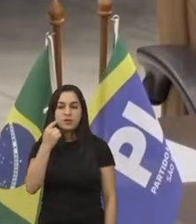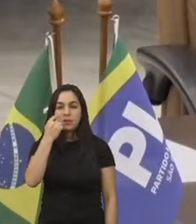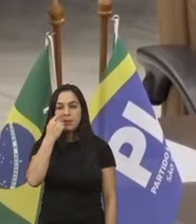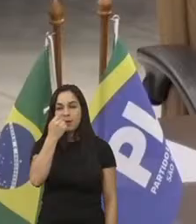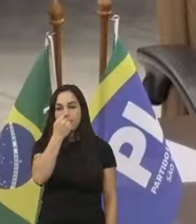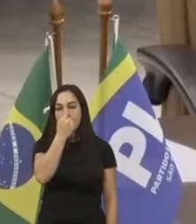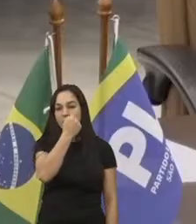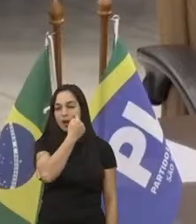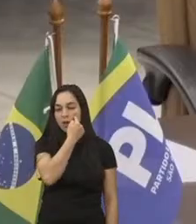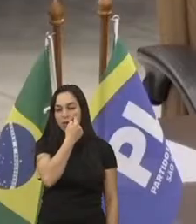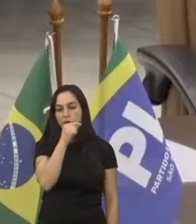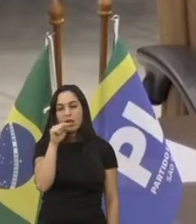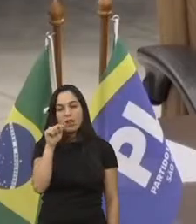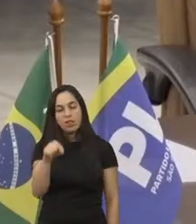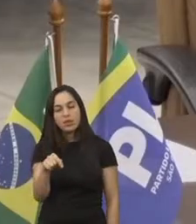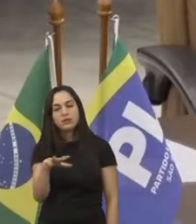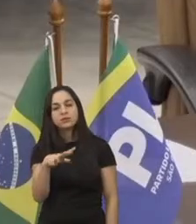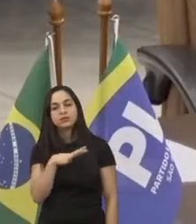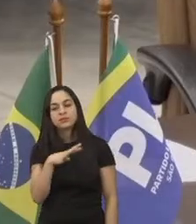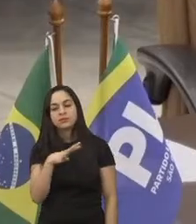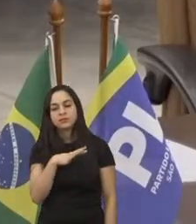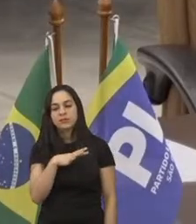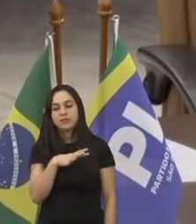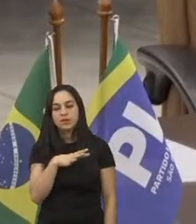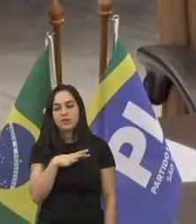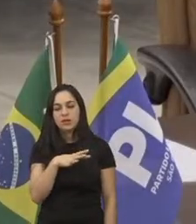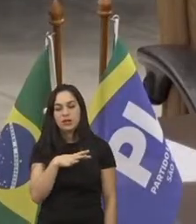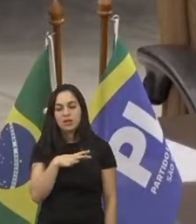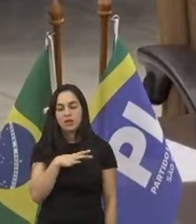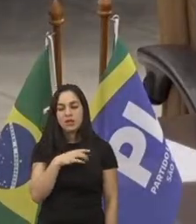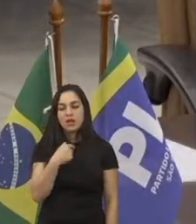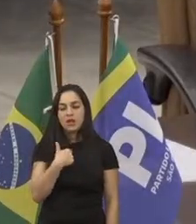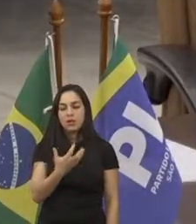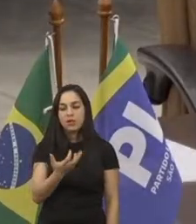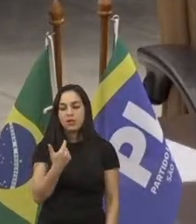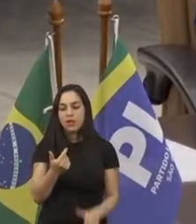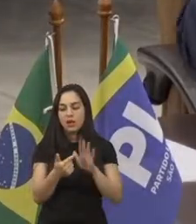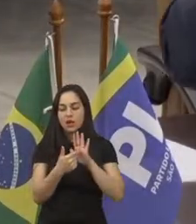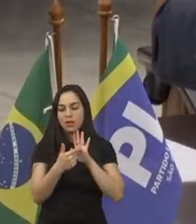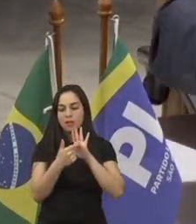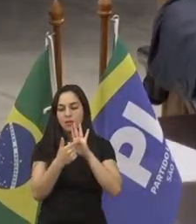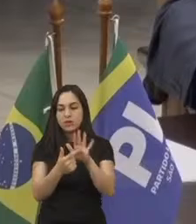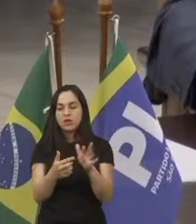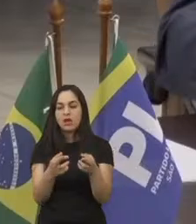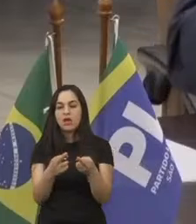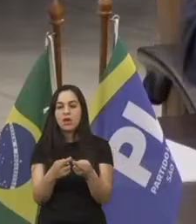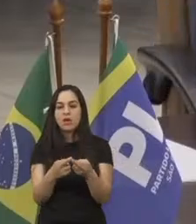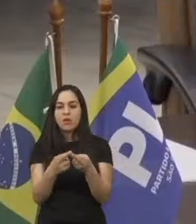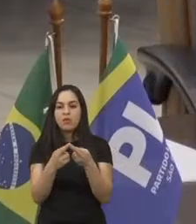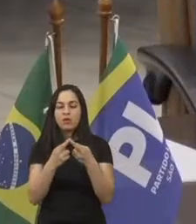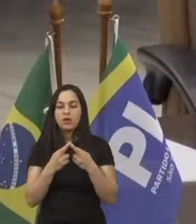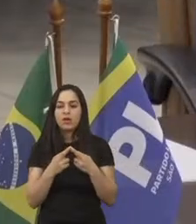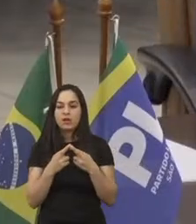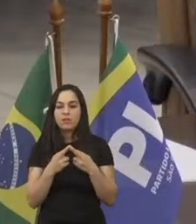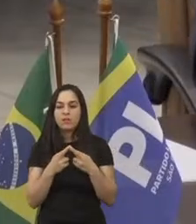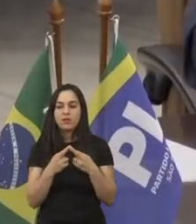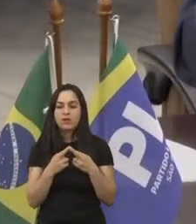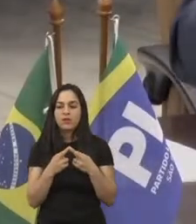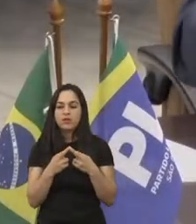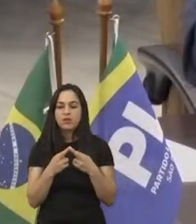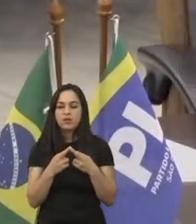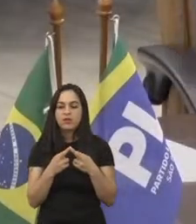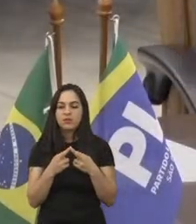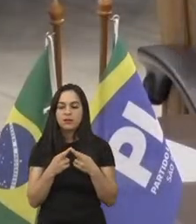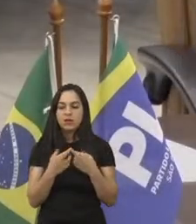Meia Lua, nesse município. Eu quero mostrar aqui o requerimento e também